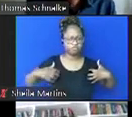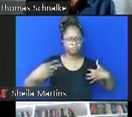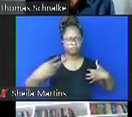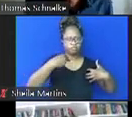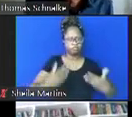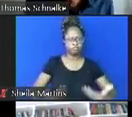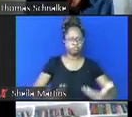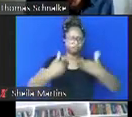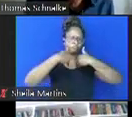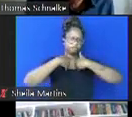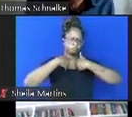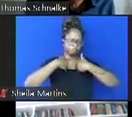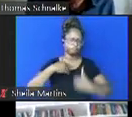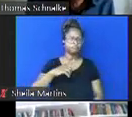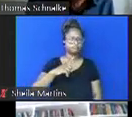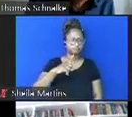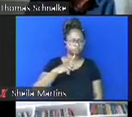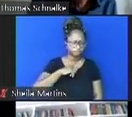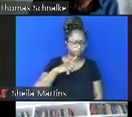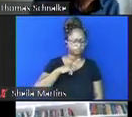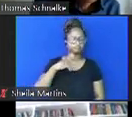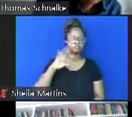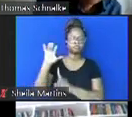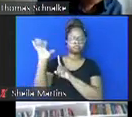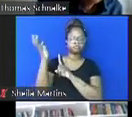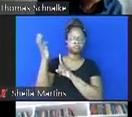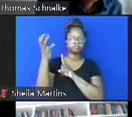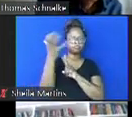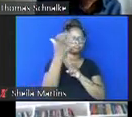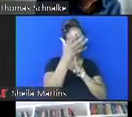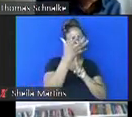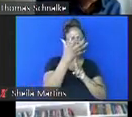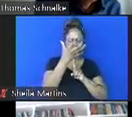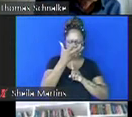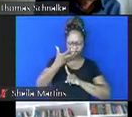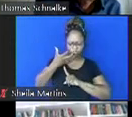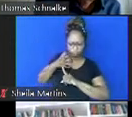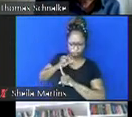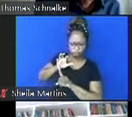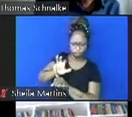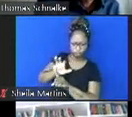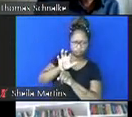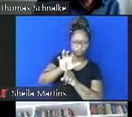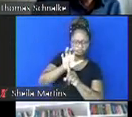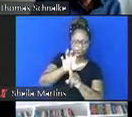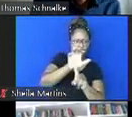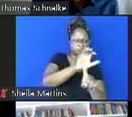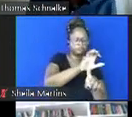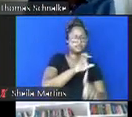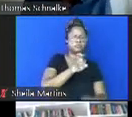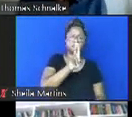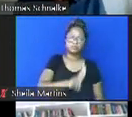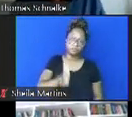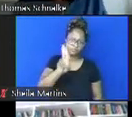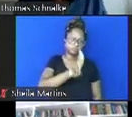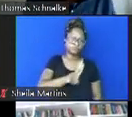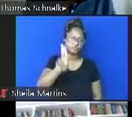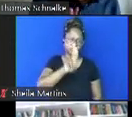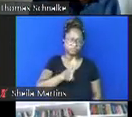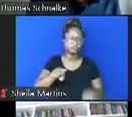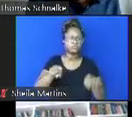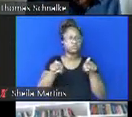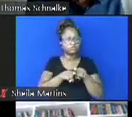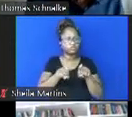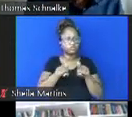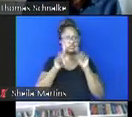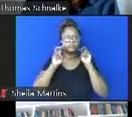Isso teve uma influência crucial nas questões dos elementos usados e no direcionamento da